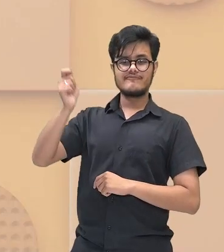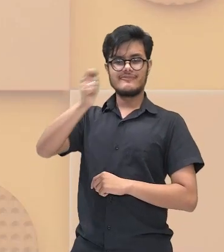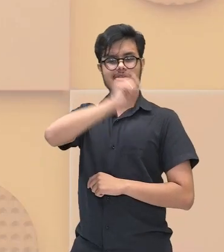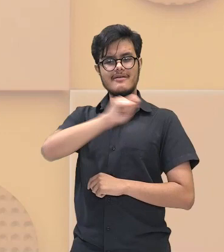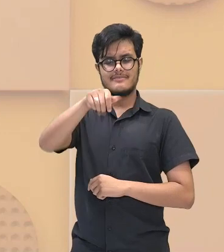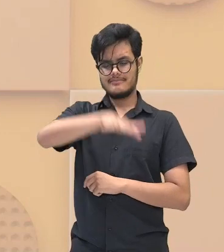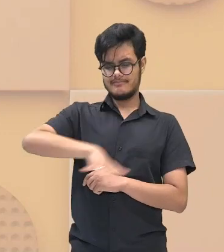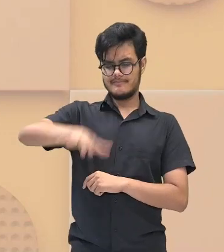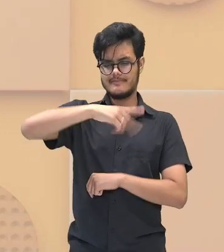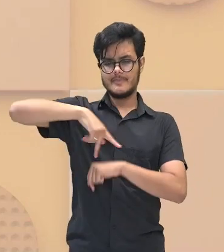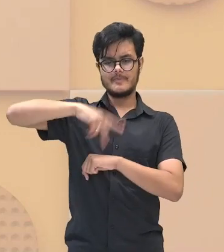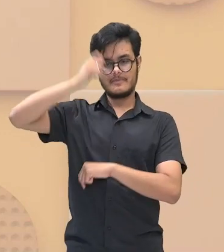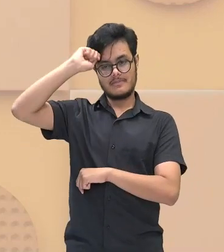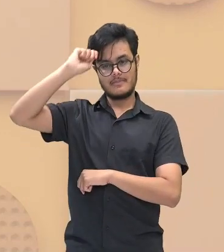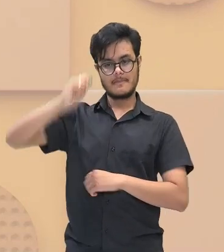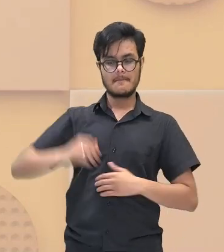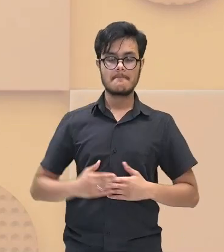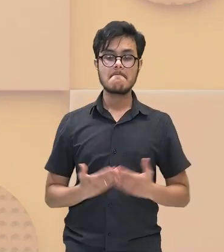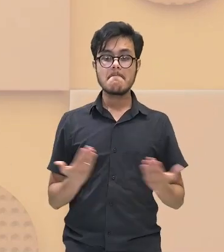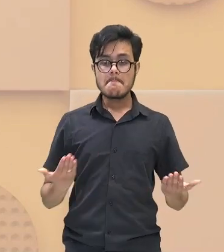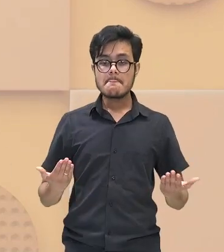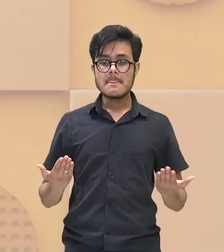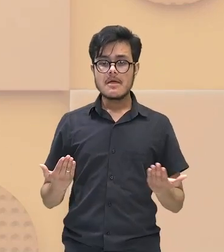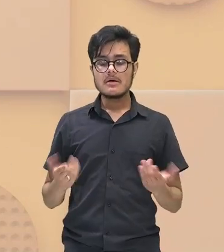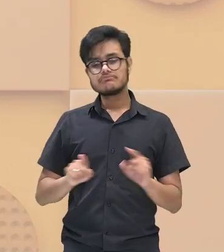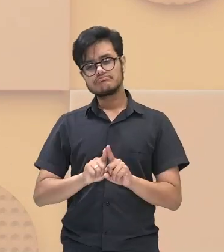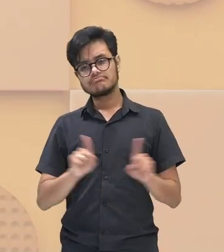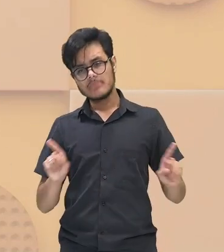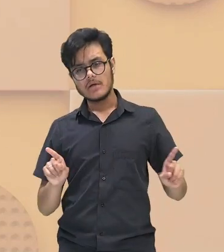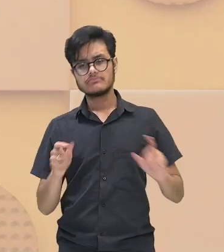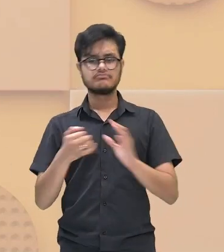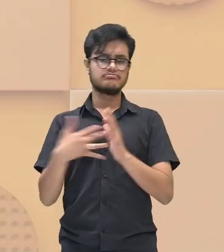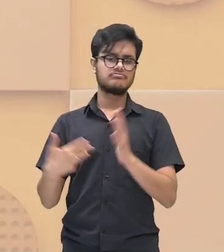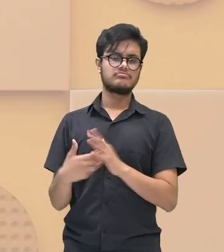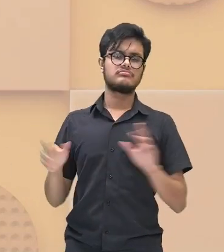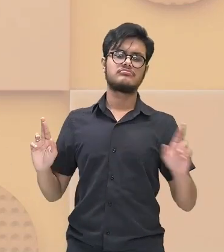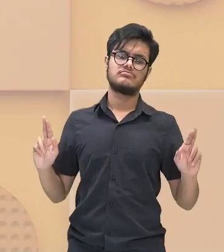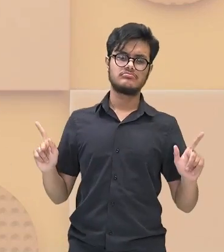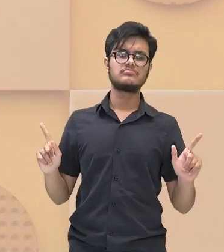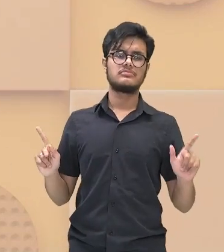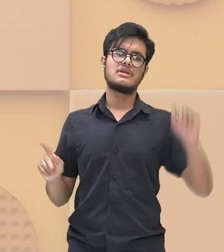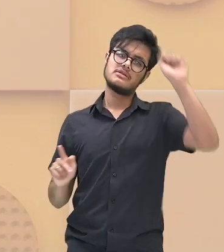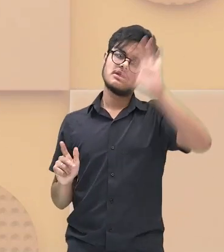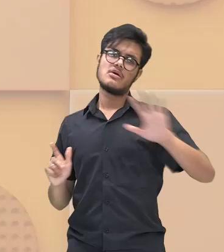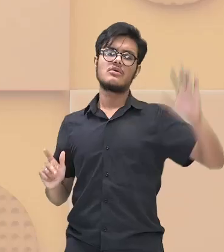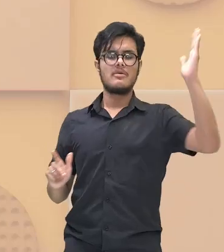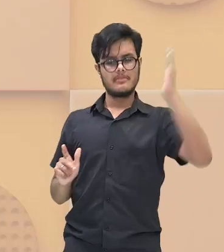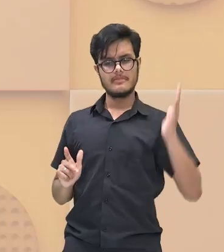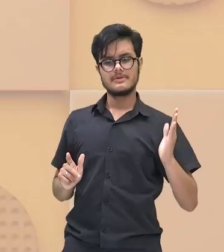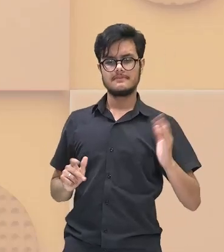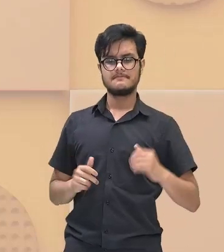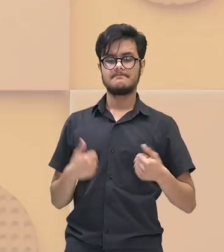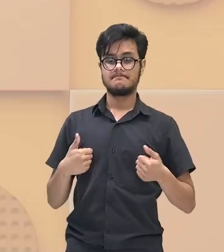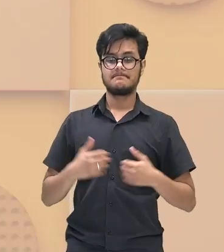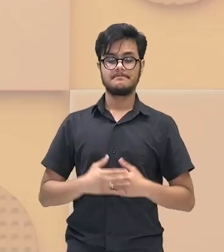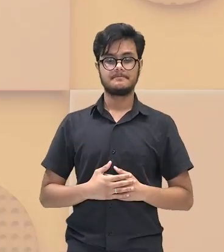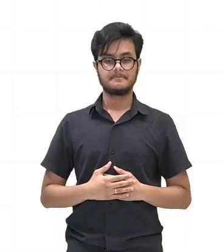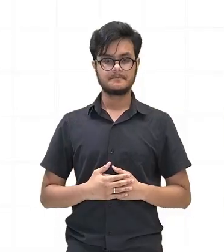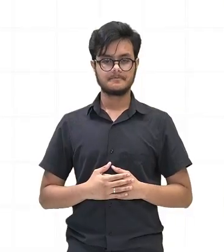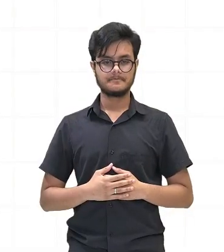dentro do continente africano. Claro que com características diferenciadas ao longo do tempo.